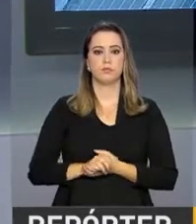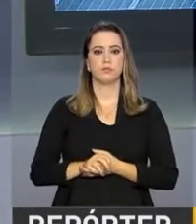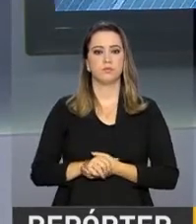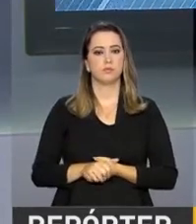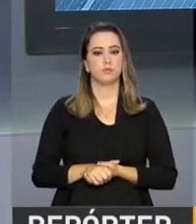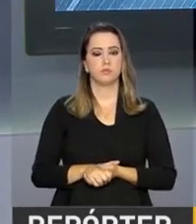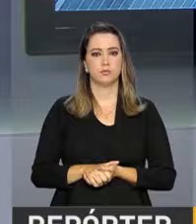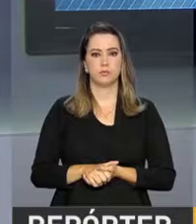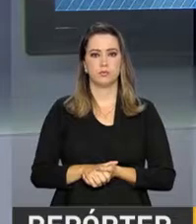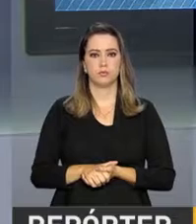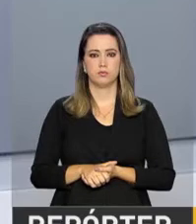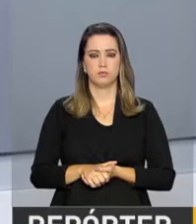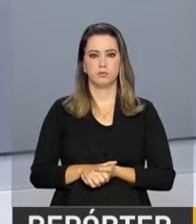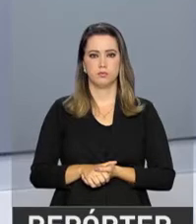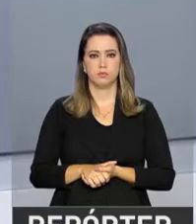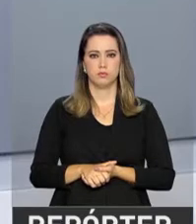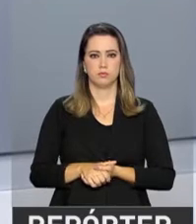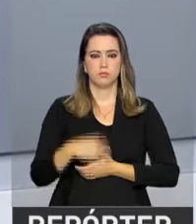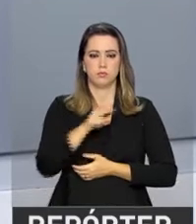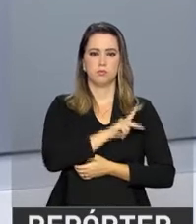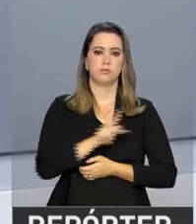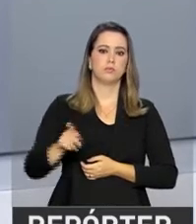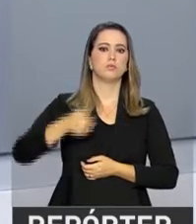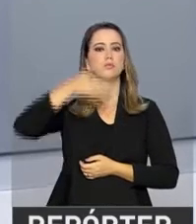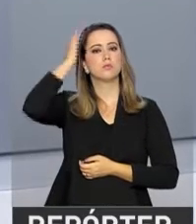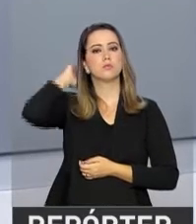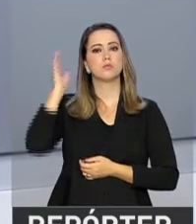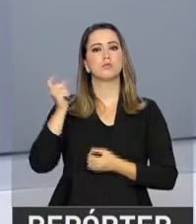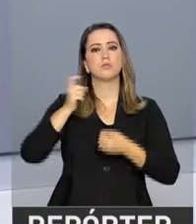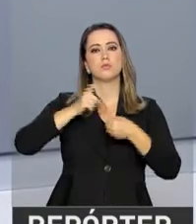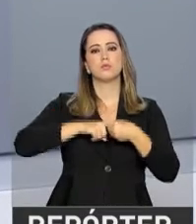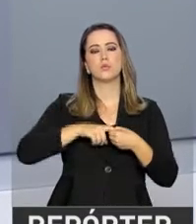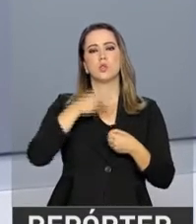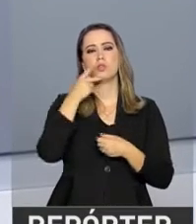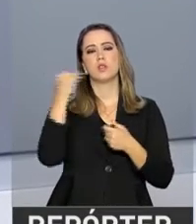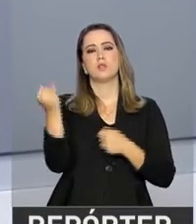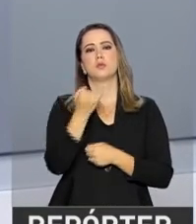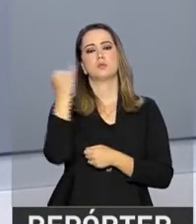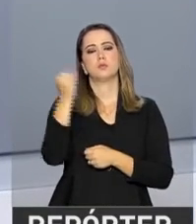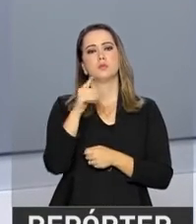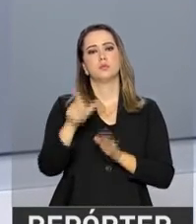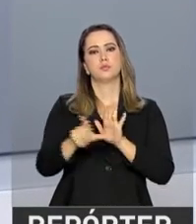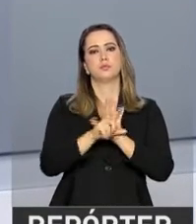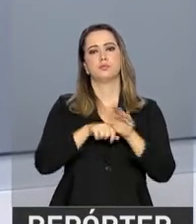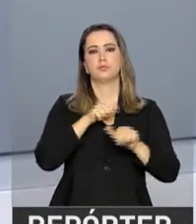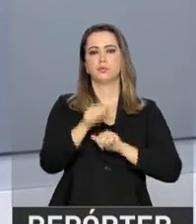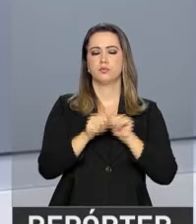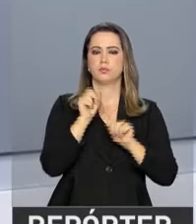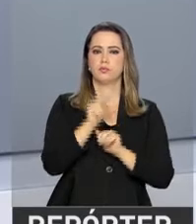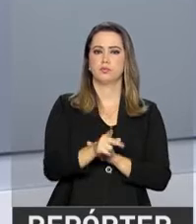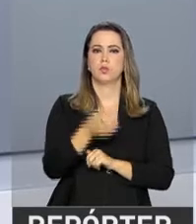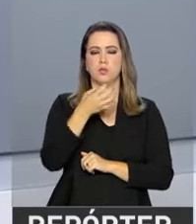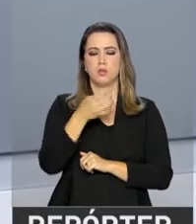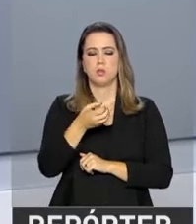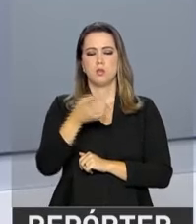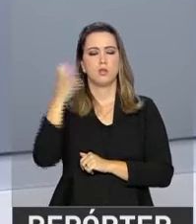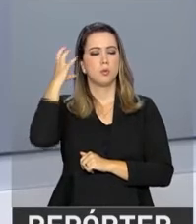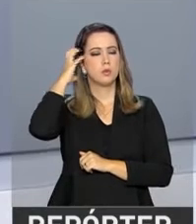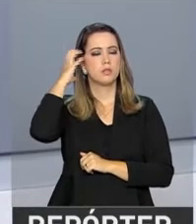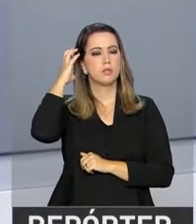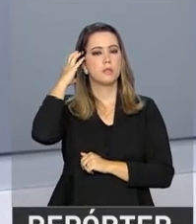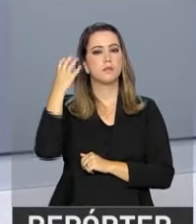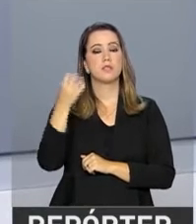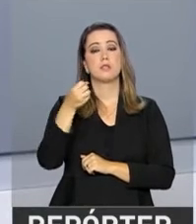do Ministério da Saúde. O presidente Michel Temer voltou a defender a reforma da Previdência durante uma entrevista à Rádio Metrópole